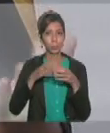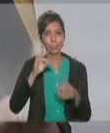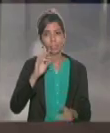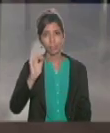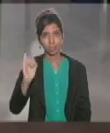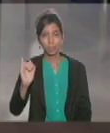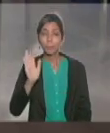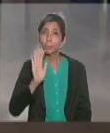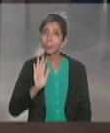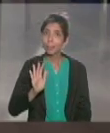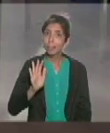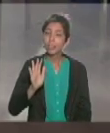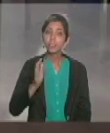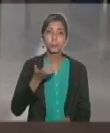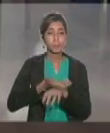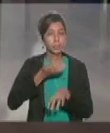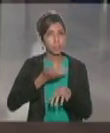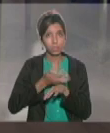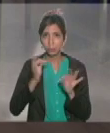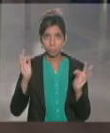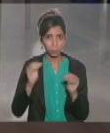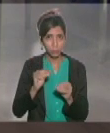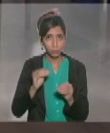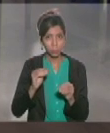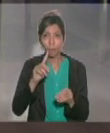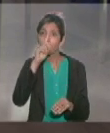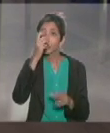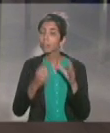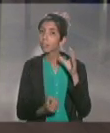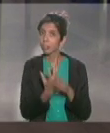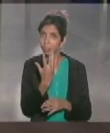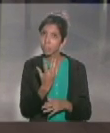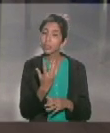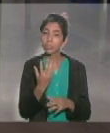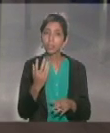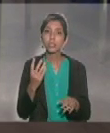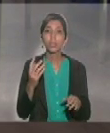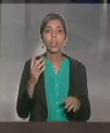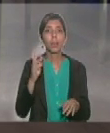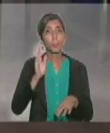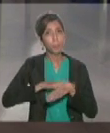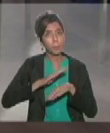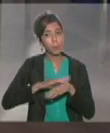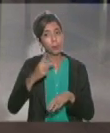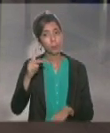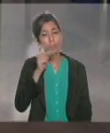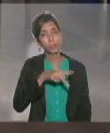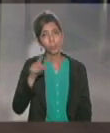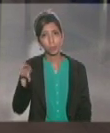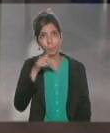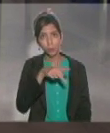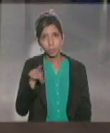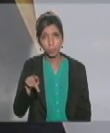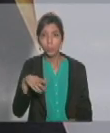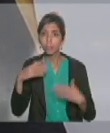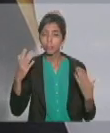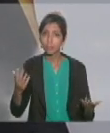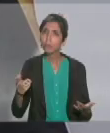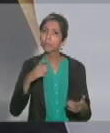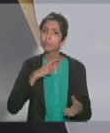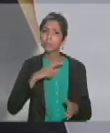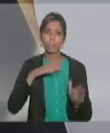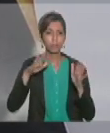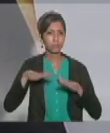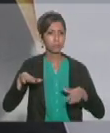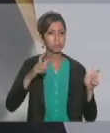de TI, óbvio, mas todo o conteúdo é criado e a curadoria toda é feita por professores. Então, na verdade, você